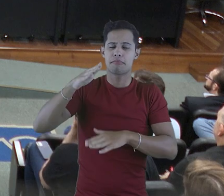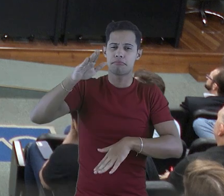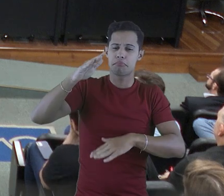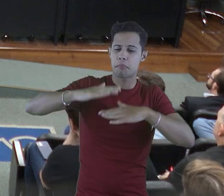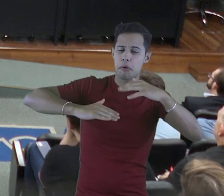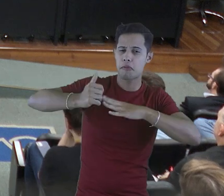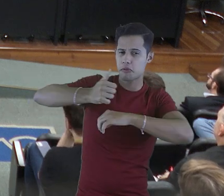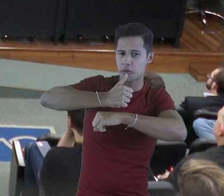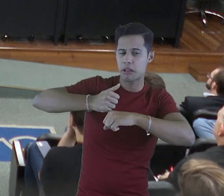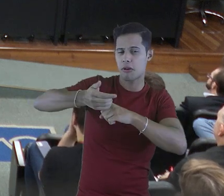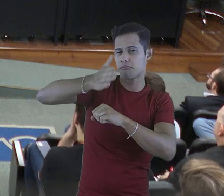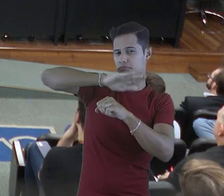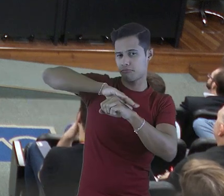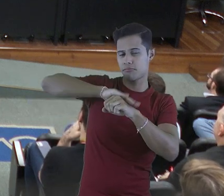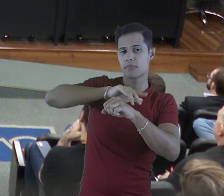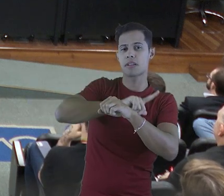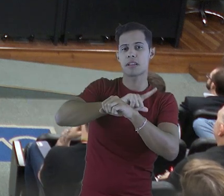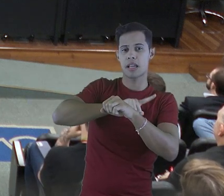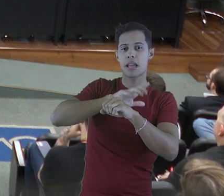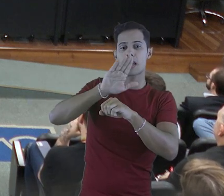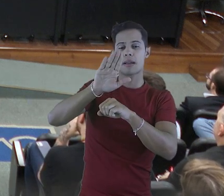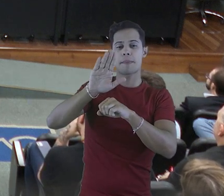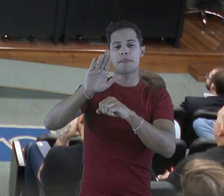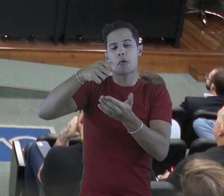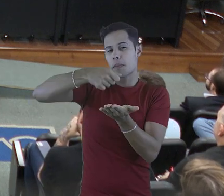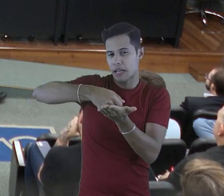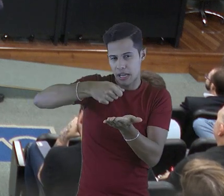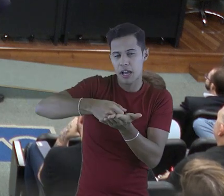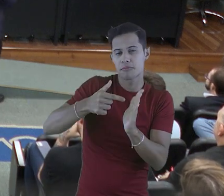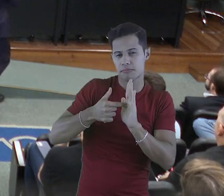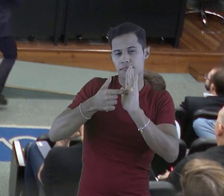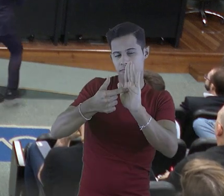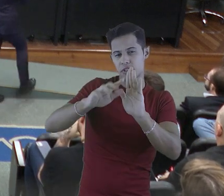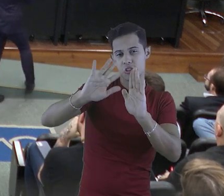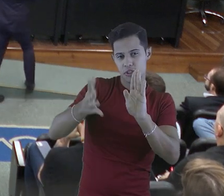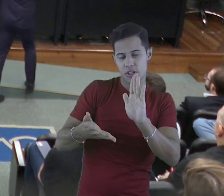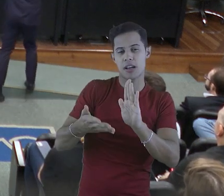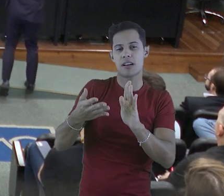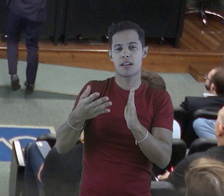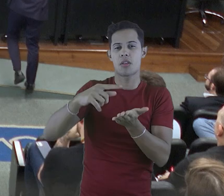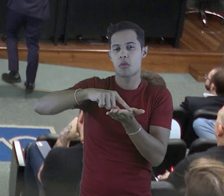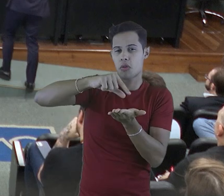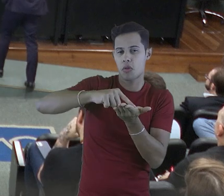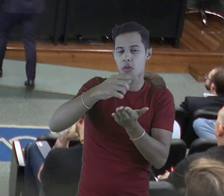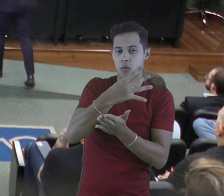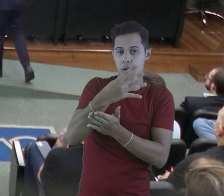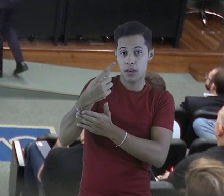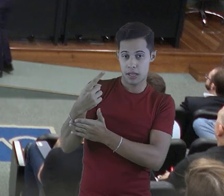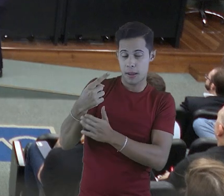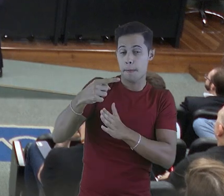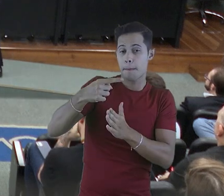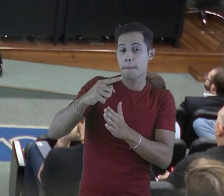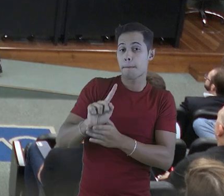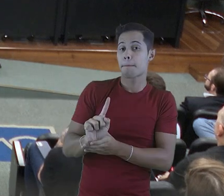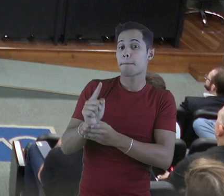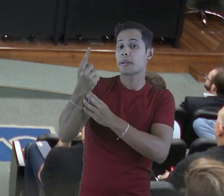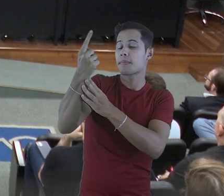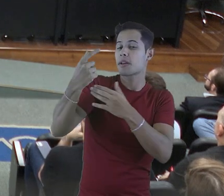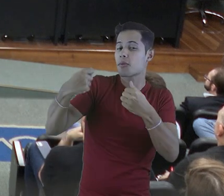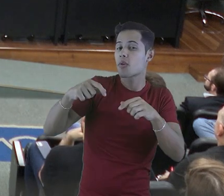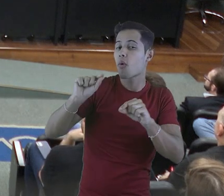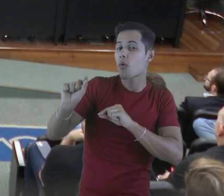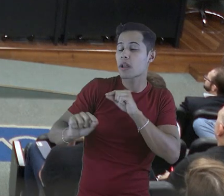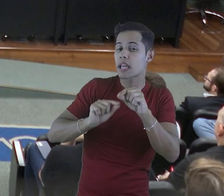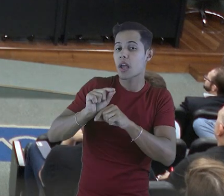que a gente viu lá do próprio artigo 41 primeiro tem que fazer lá uma capacitação inicial quem aqui dessa